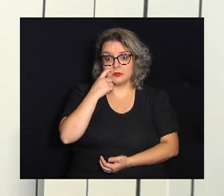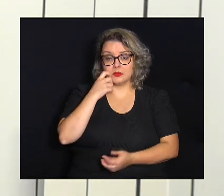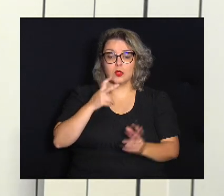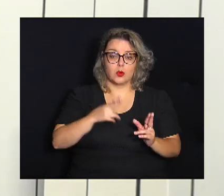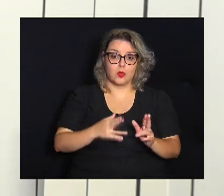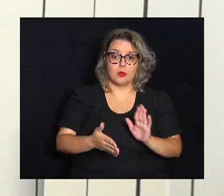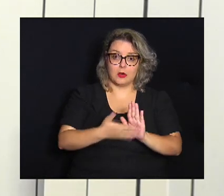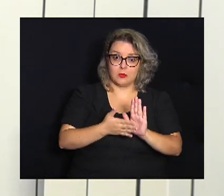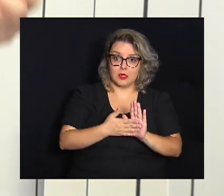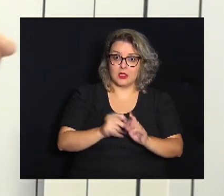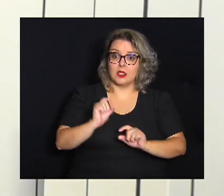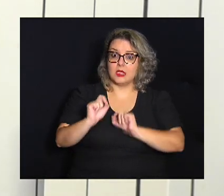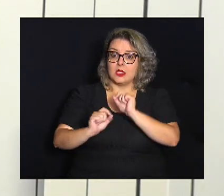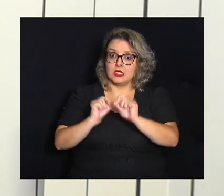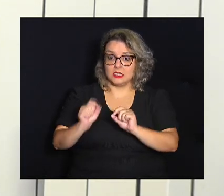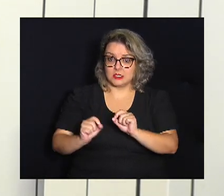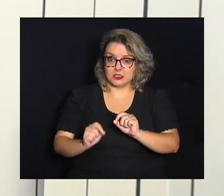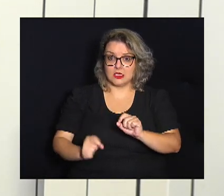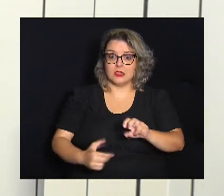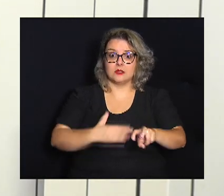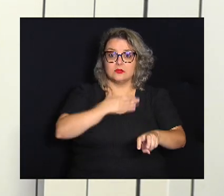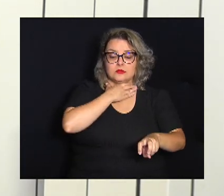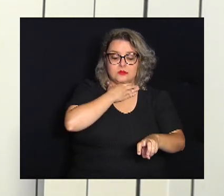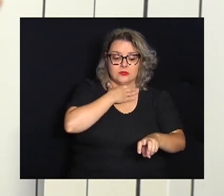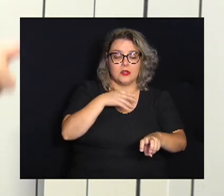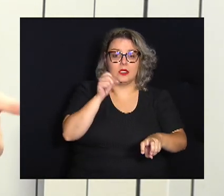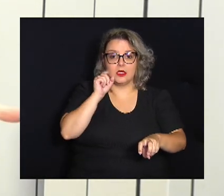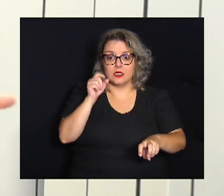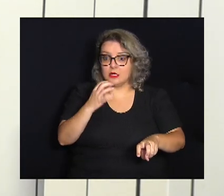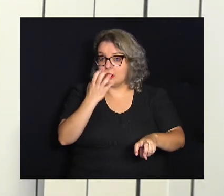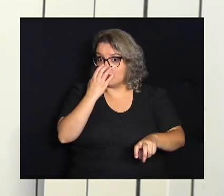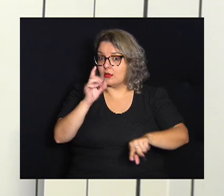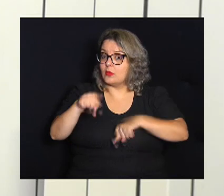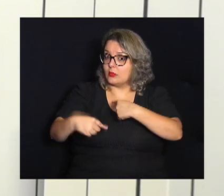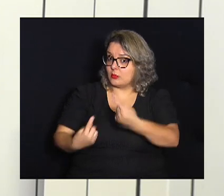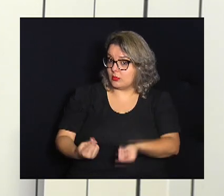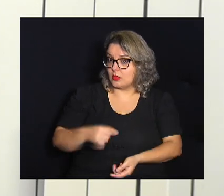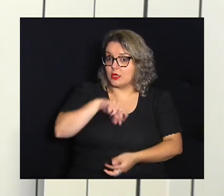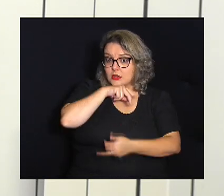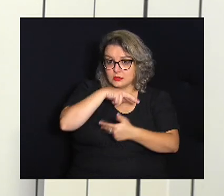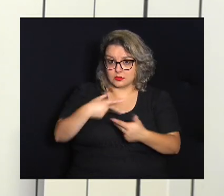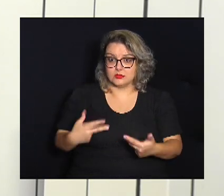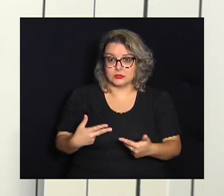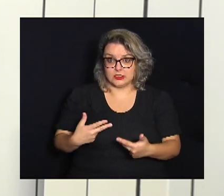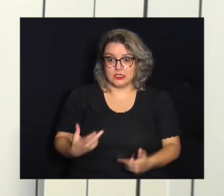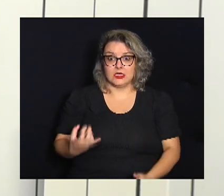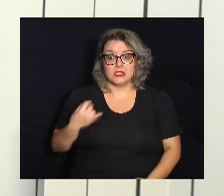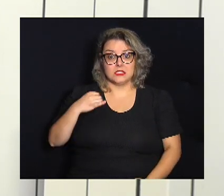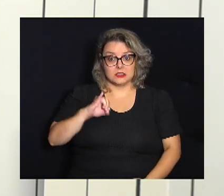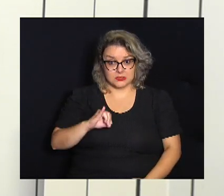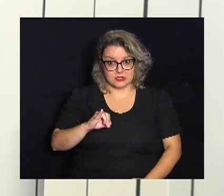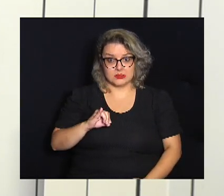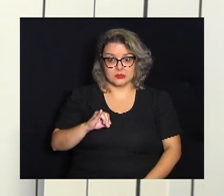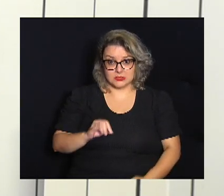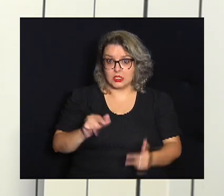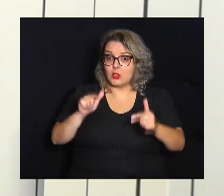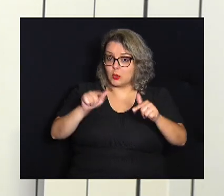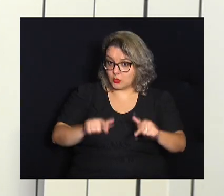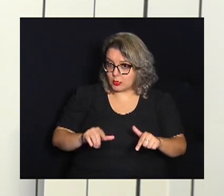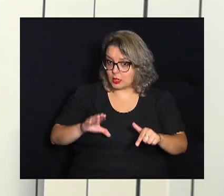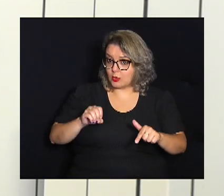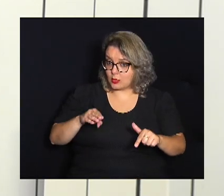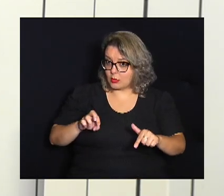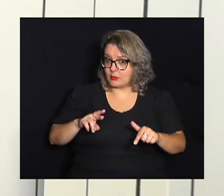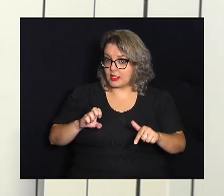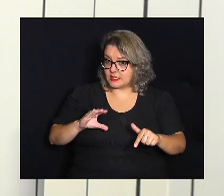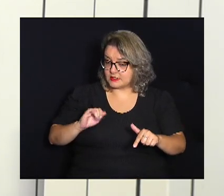quem acorrentar cães, gatos ou outros animais, em caso de ser estabelecimento comercial,